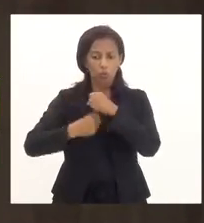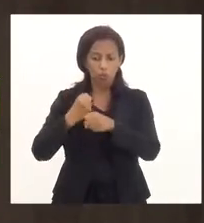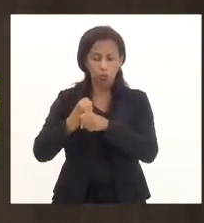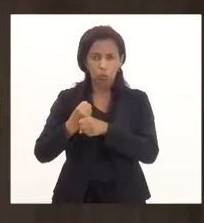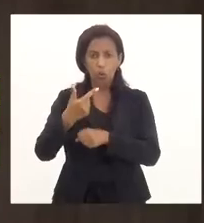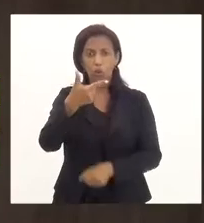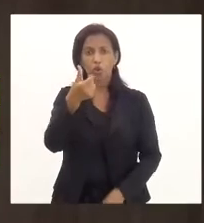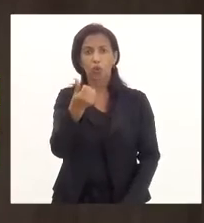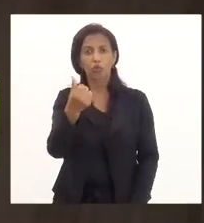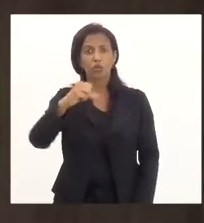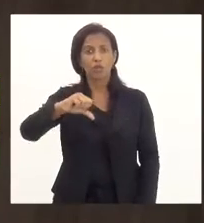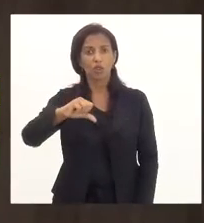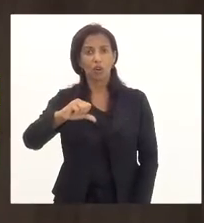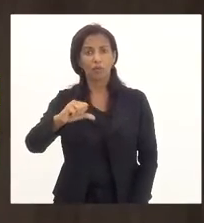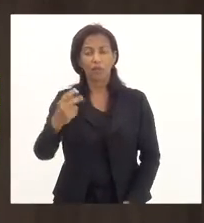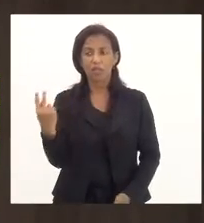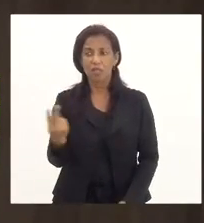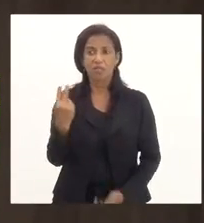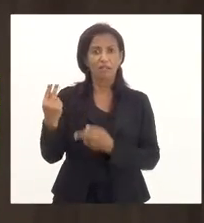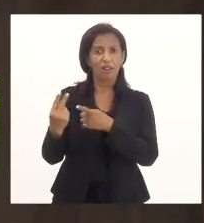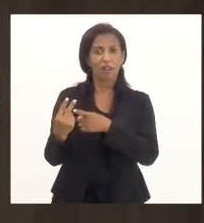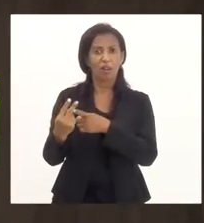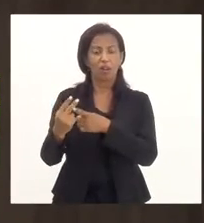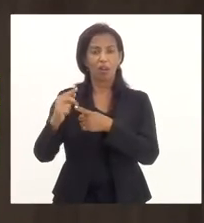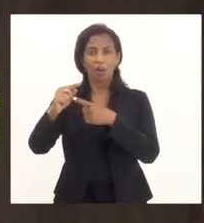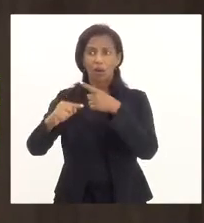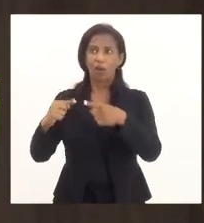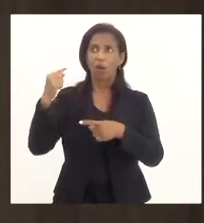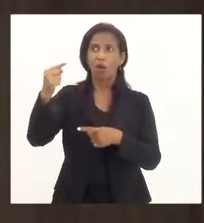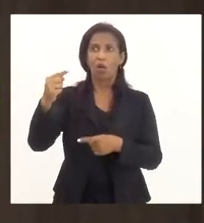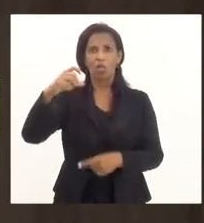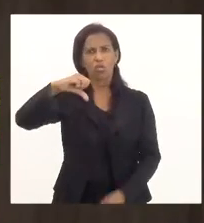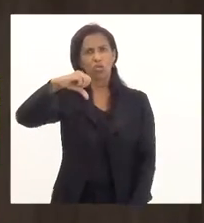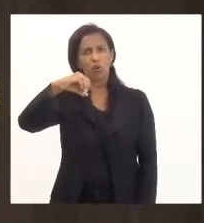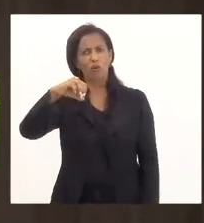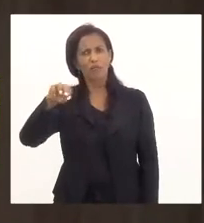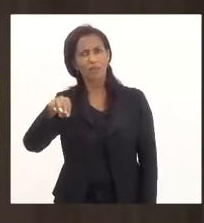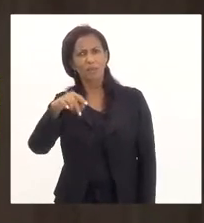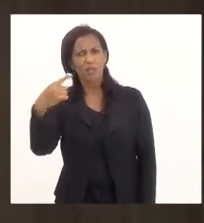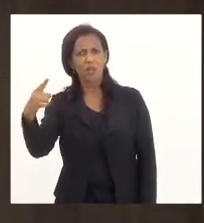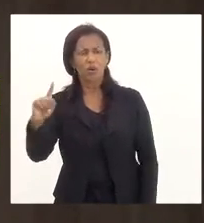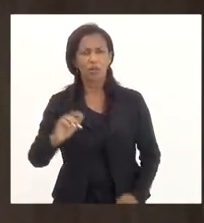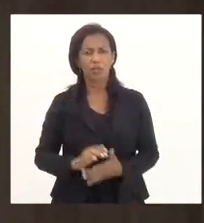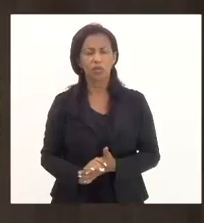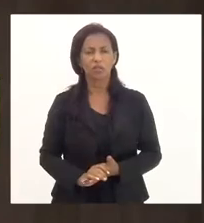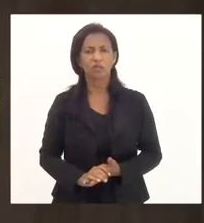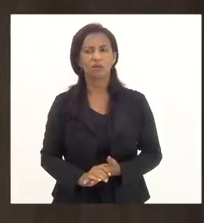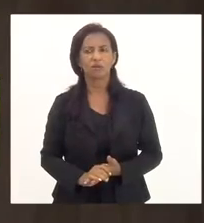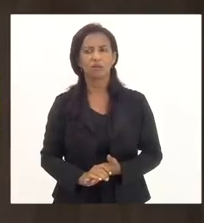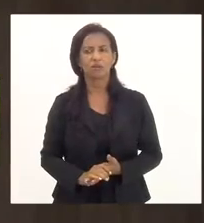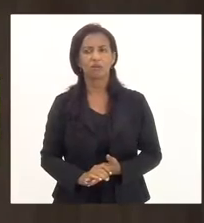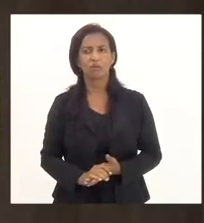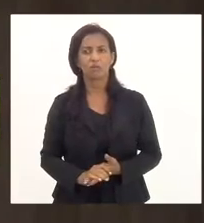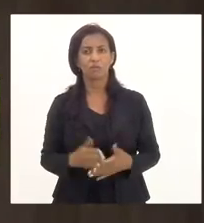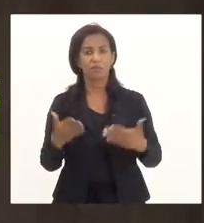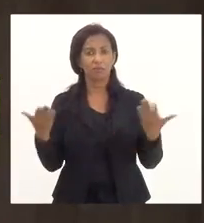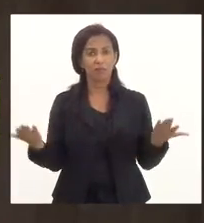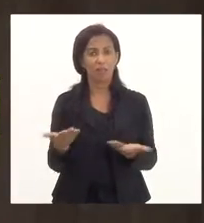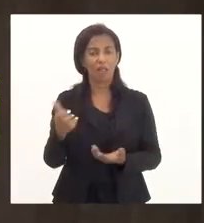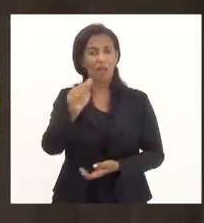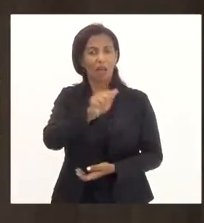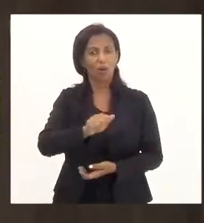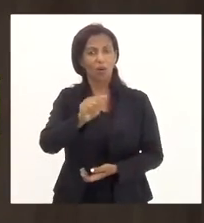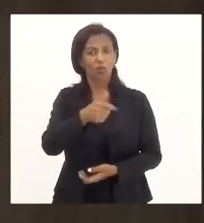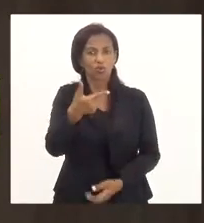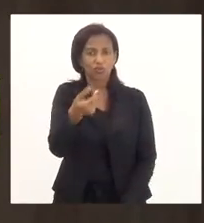em 2019 esse saldo a pagar pulou para 90 milhões i i em sim a gosto de